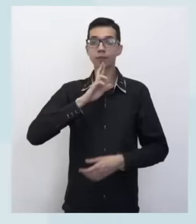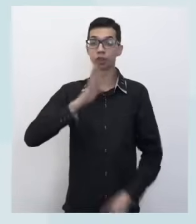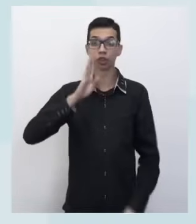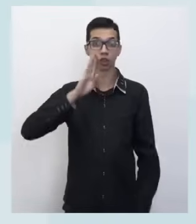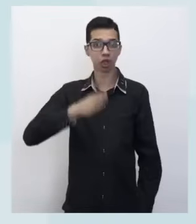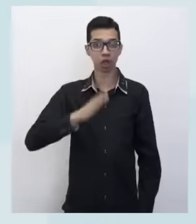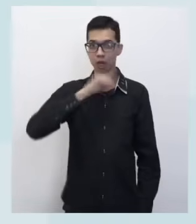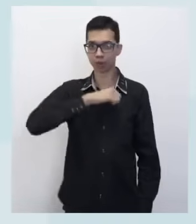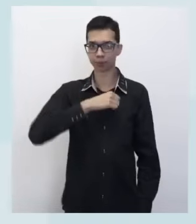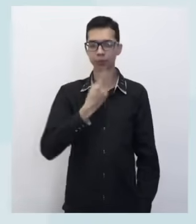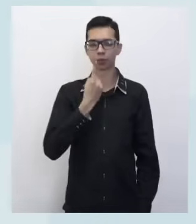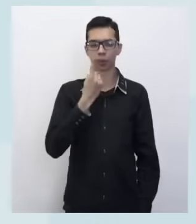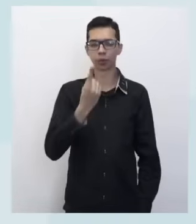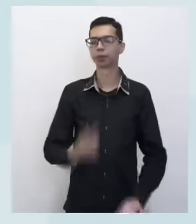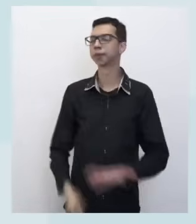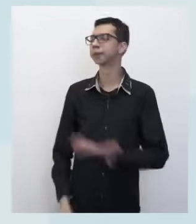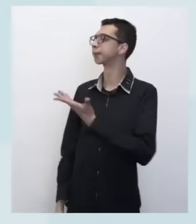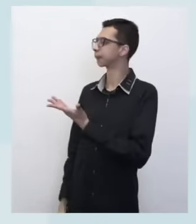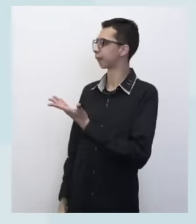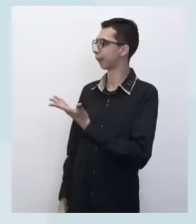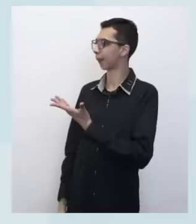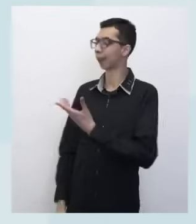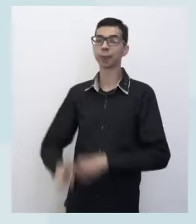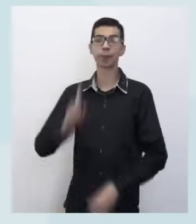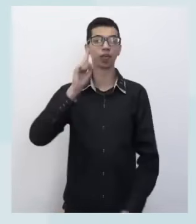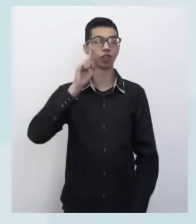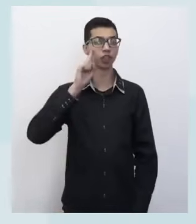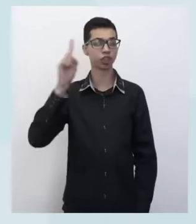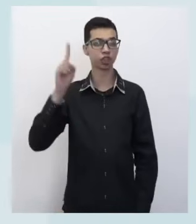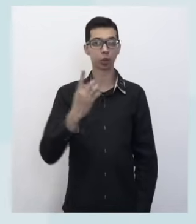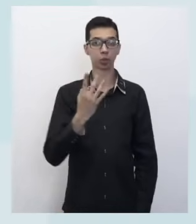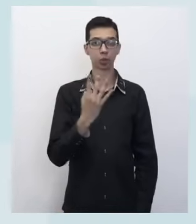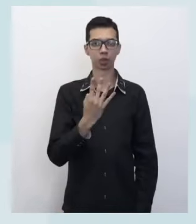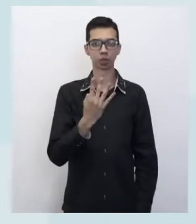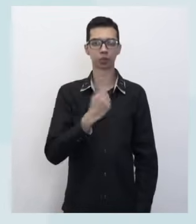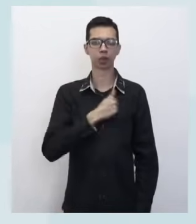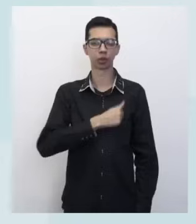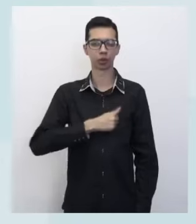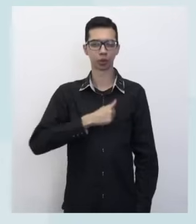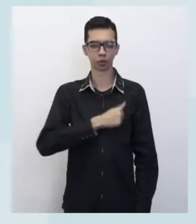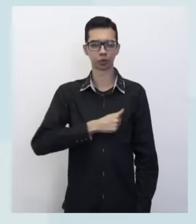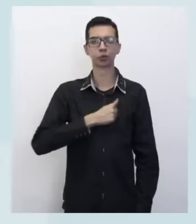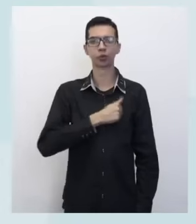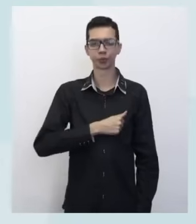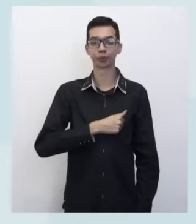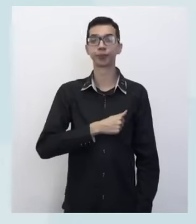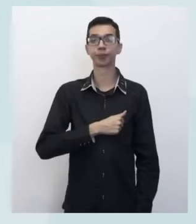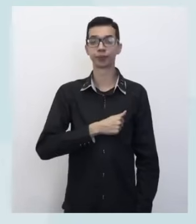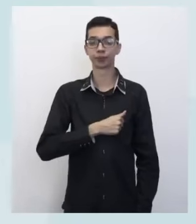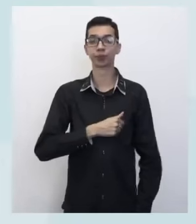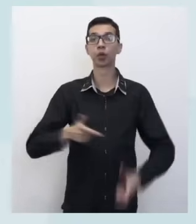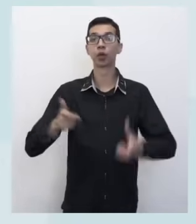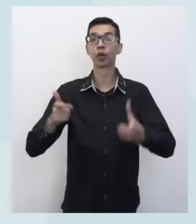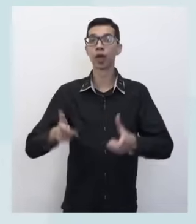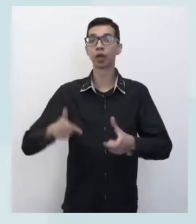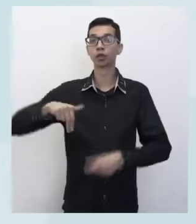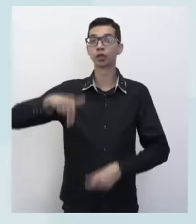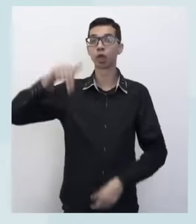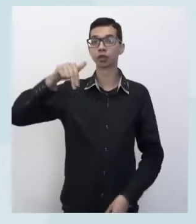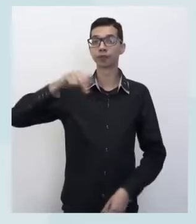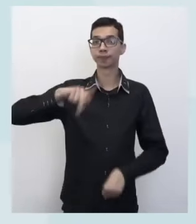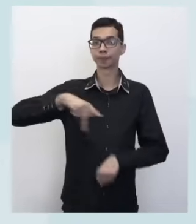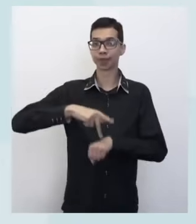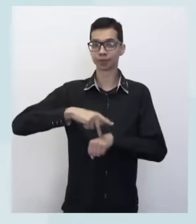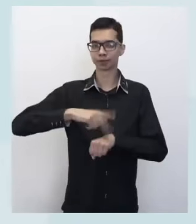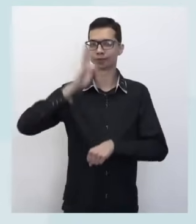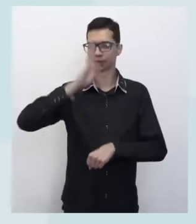tá? Observe a previsão do tempo para o dia 4 de agosto de 2020 para a região norte do país, tá? Norte